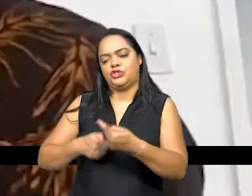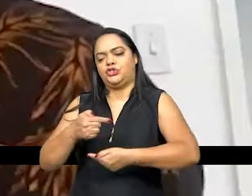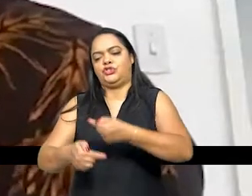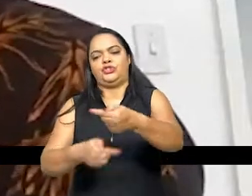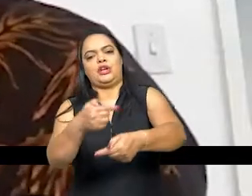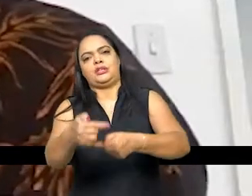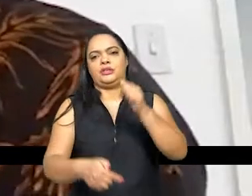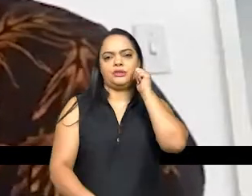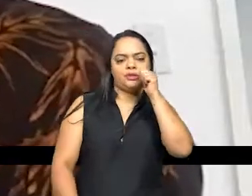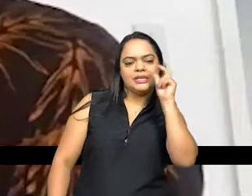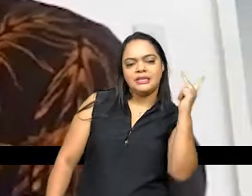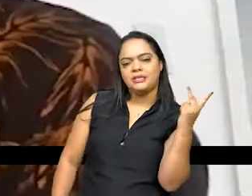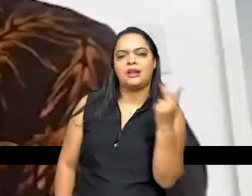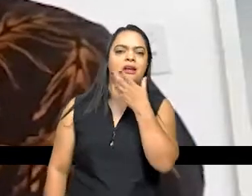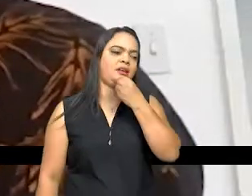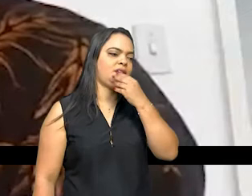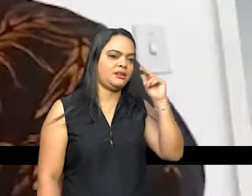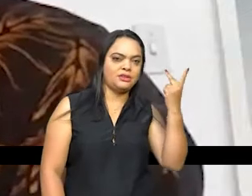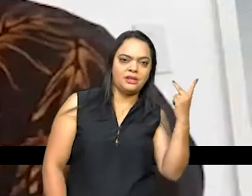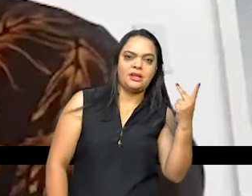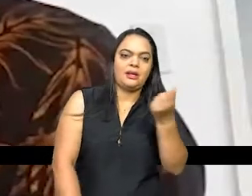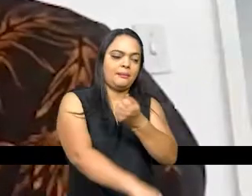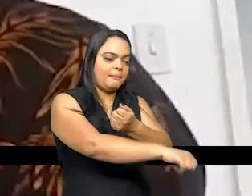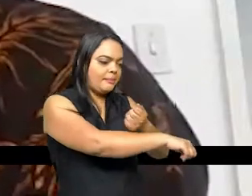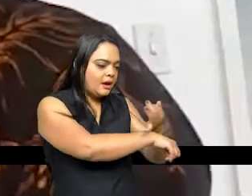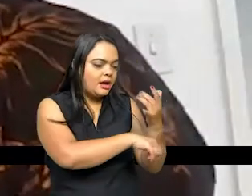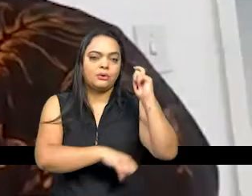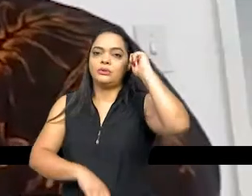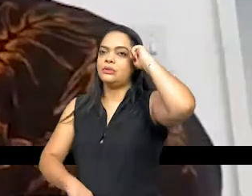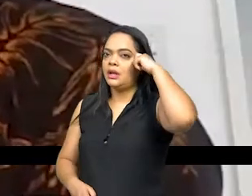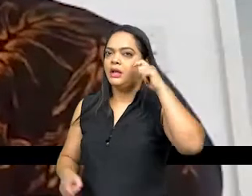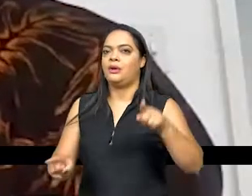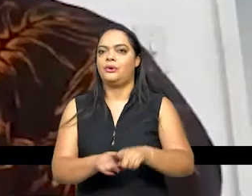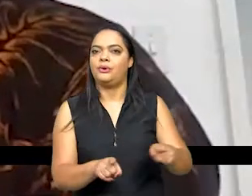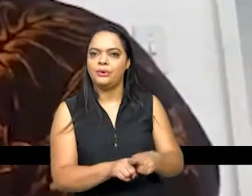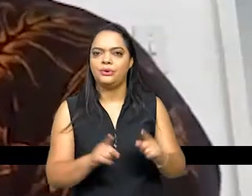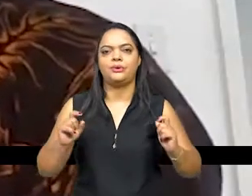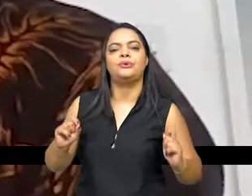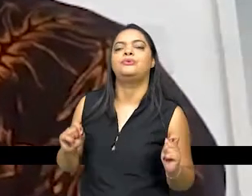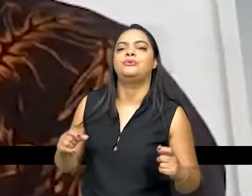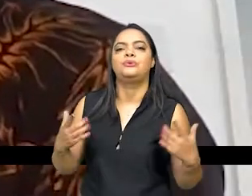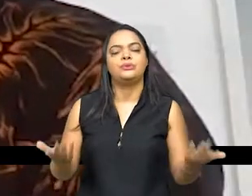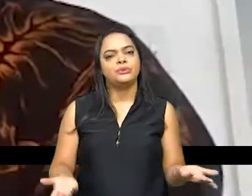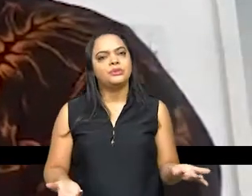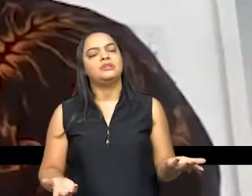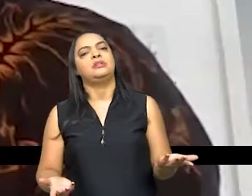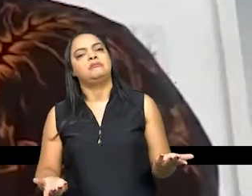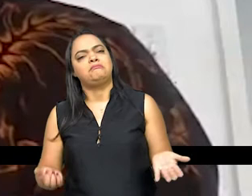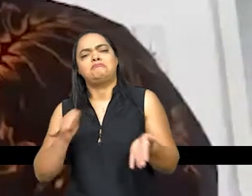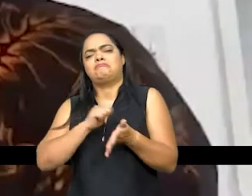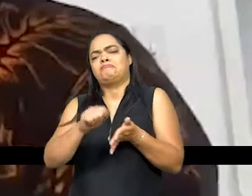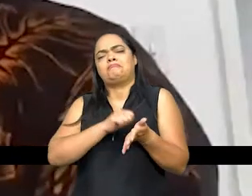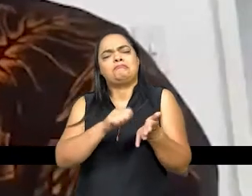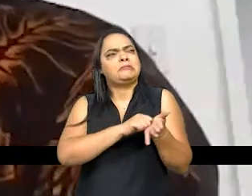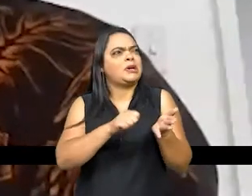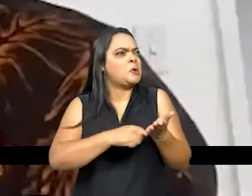de historiadoras e historiadores brancos e negros produzindo muito a respeito do pós-abolição com